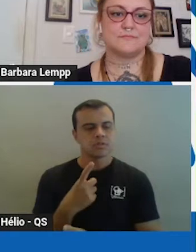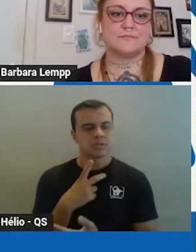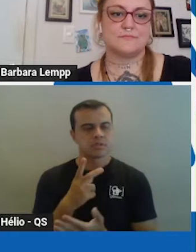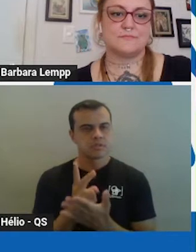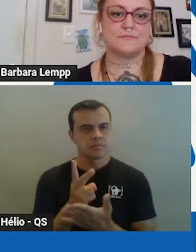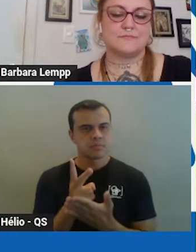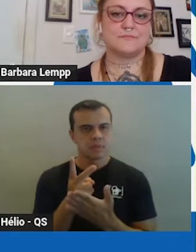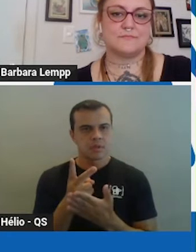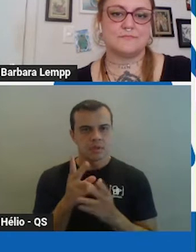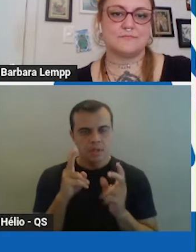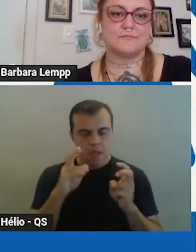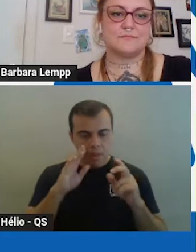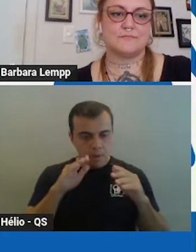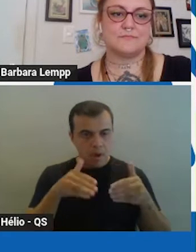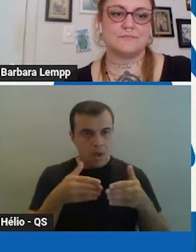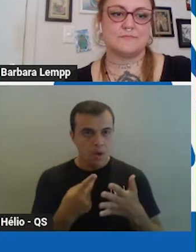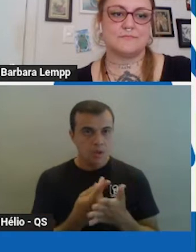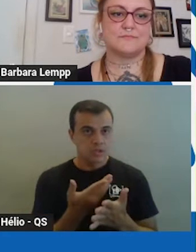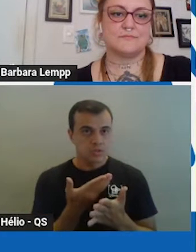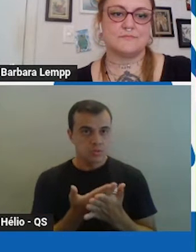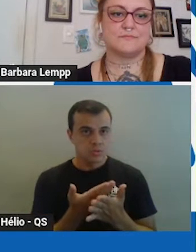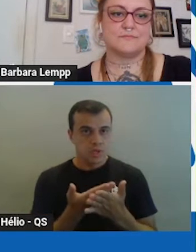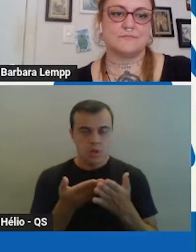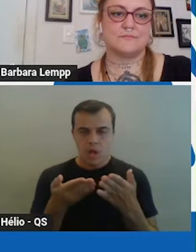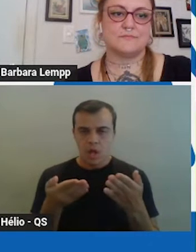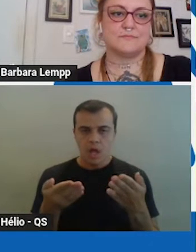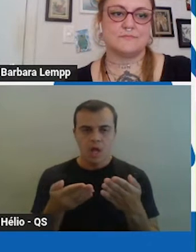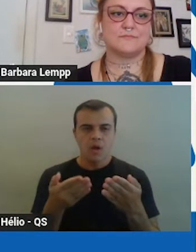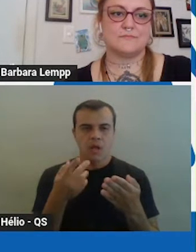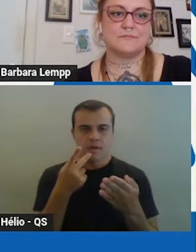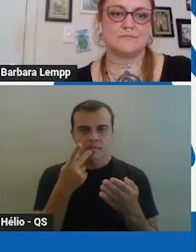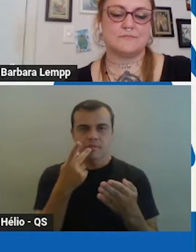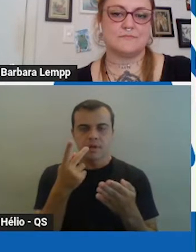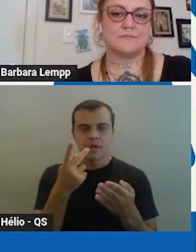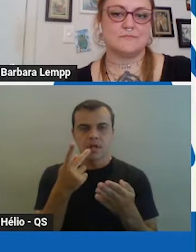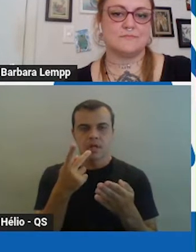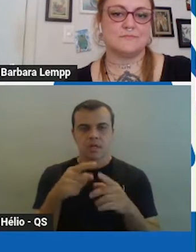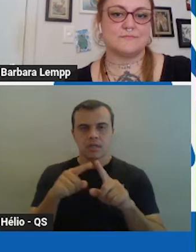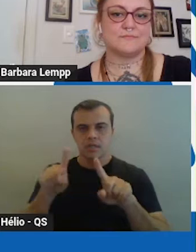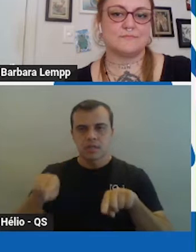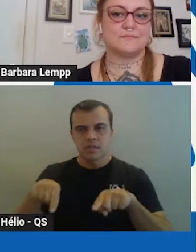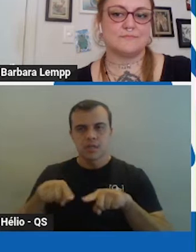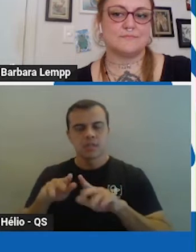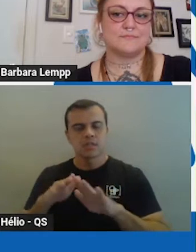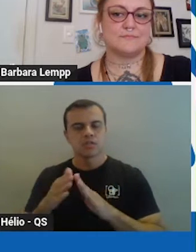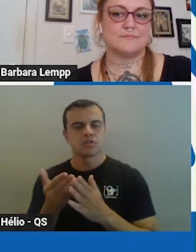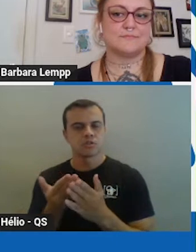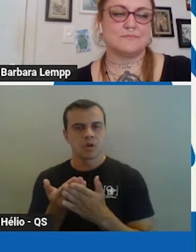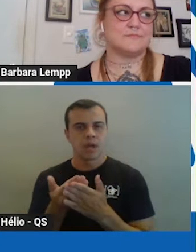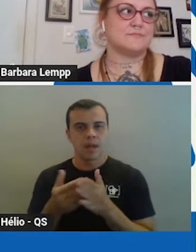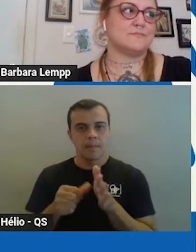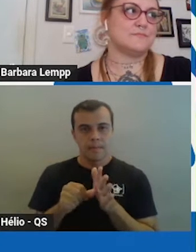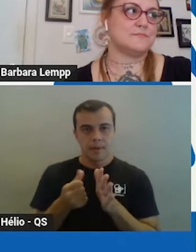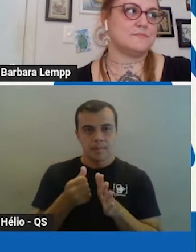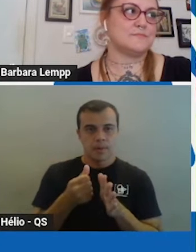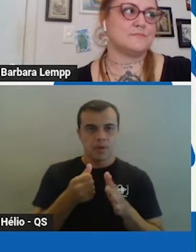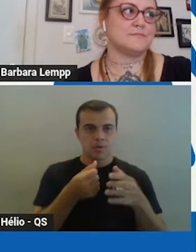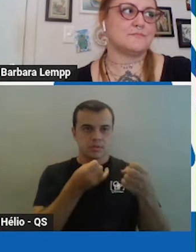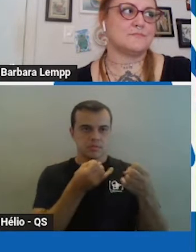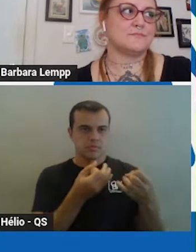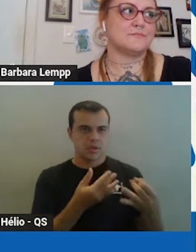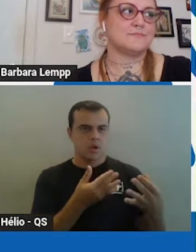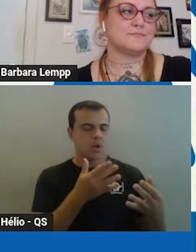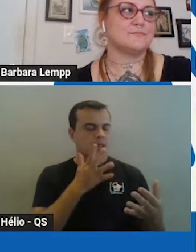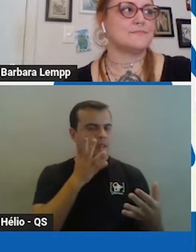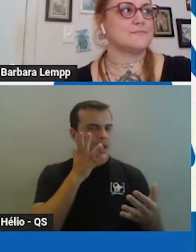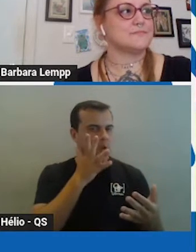estar antenado com o que está sendo estudado agora e levar isso para a sala de aula. O primeiro episódio foi um pouquinho mais